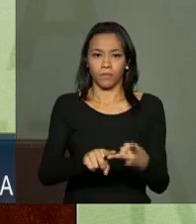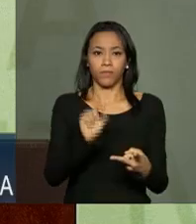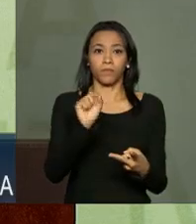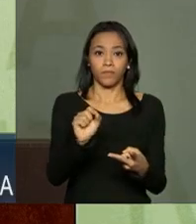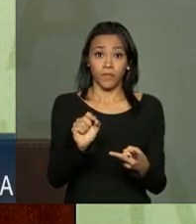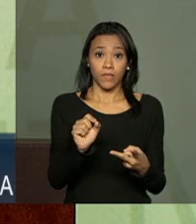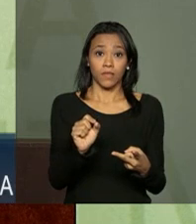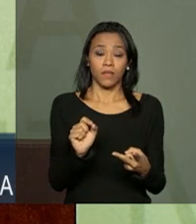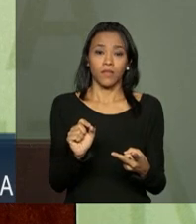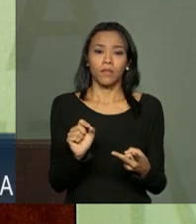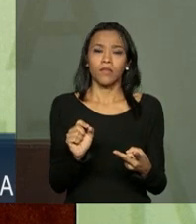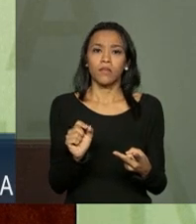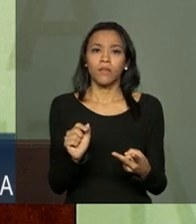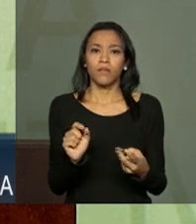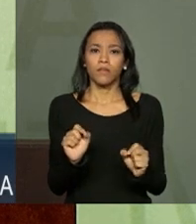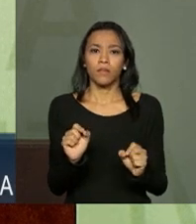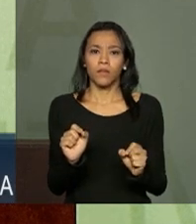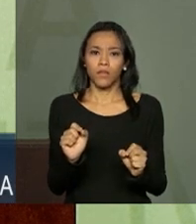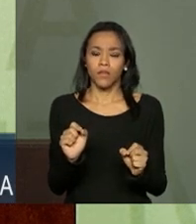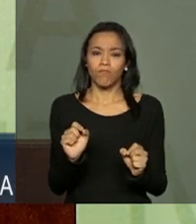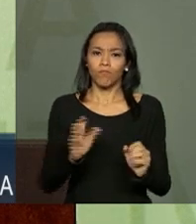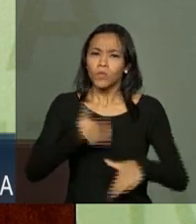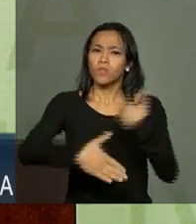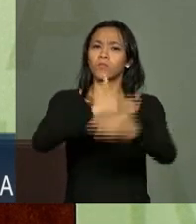construção de um país